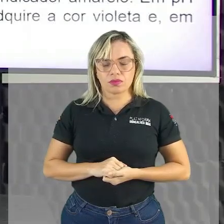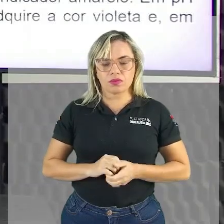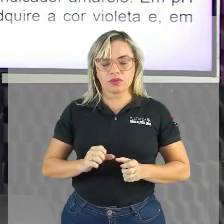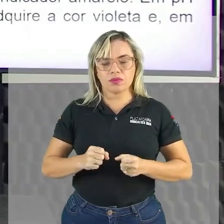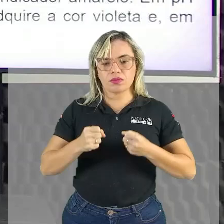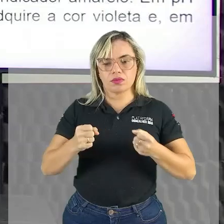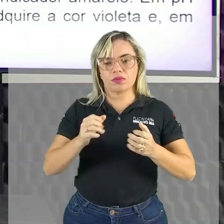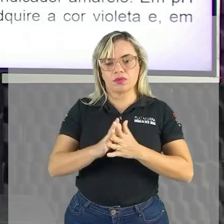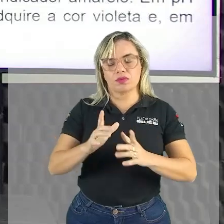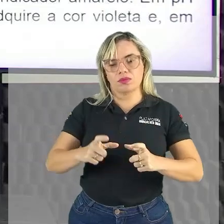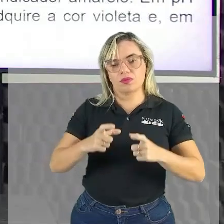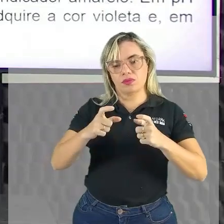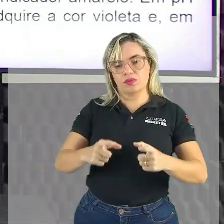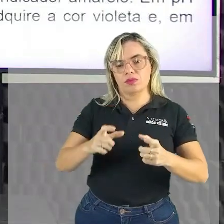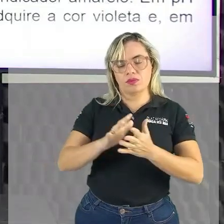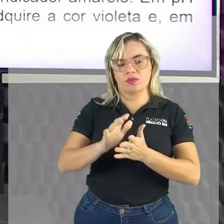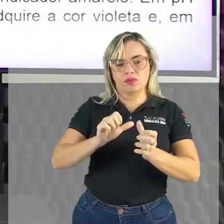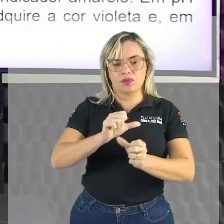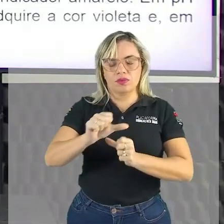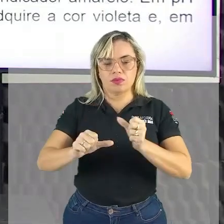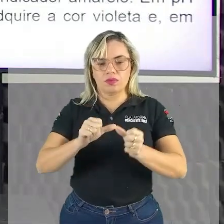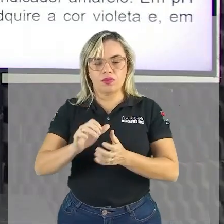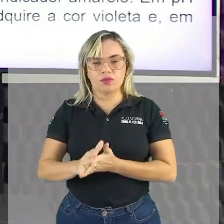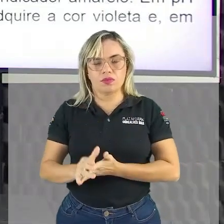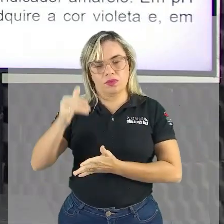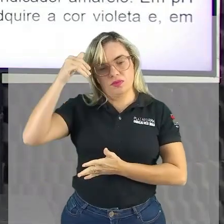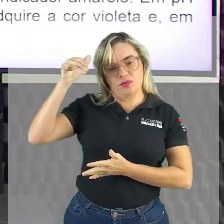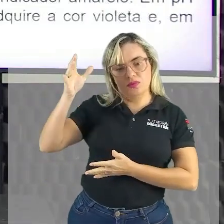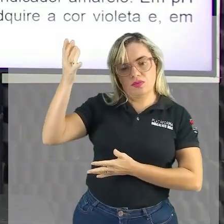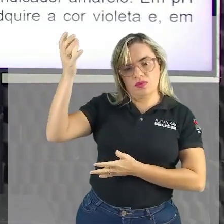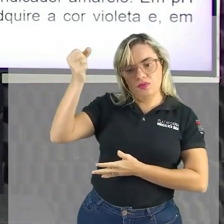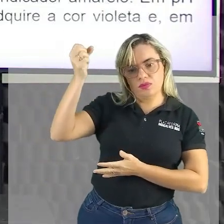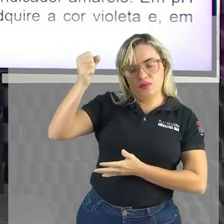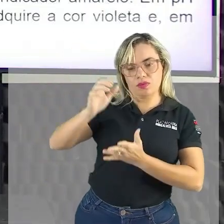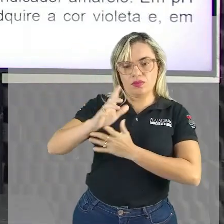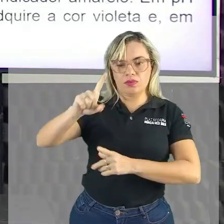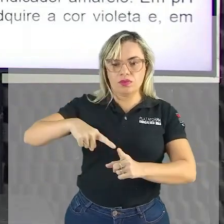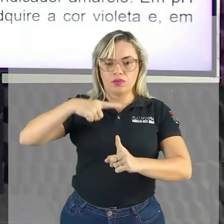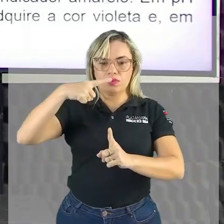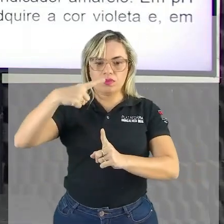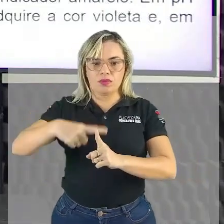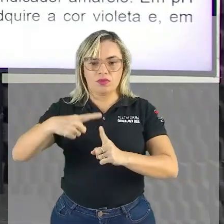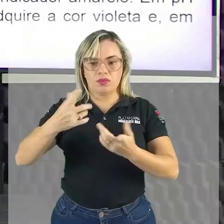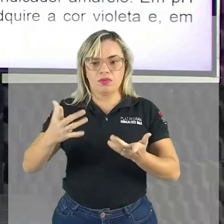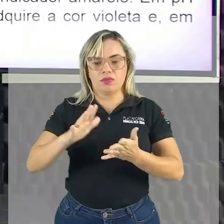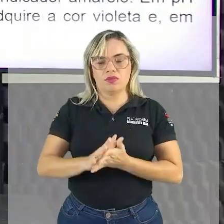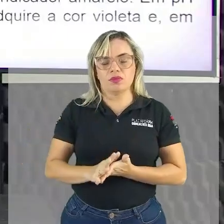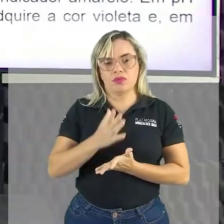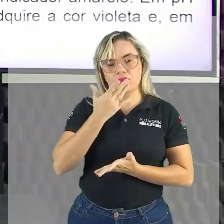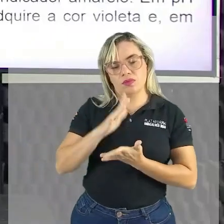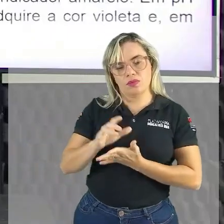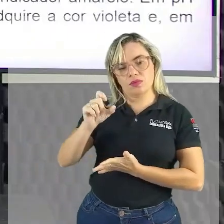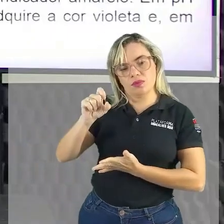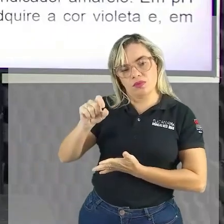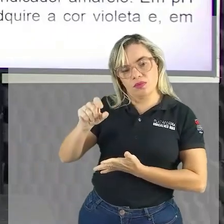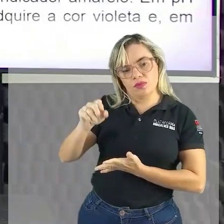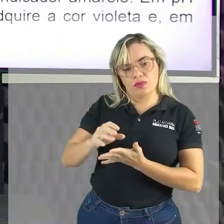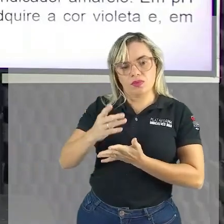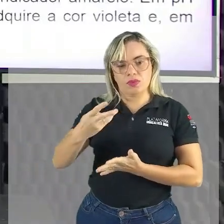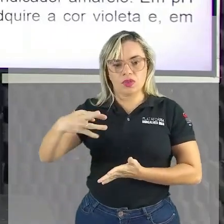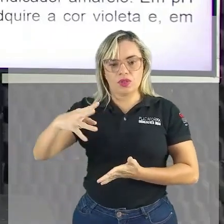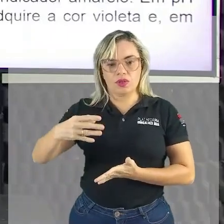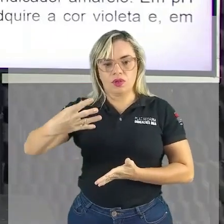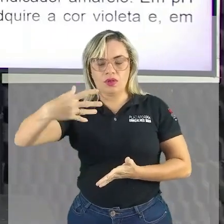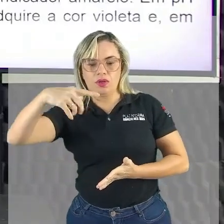É possível identificar adulterantes do leite de vaca por meio da adição de azul de bromofenol.